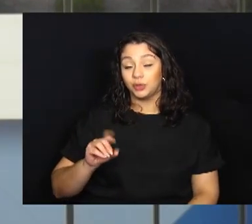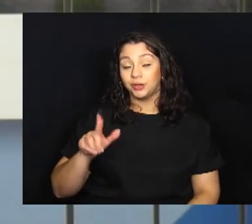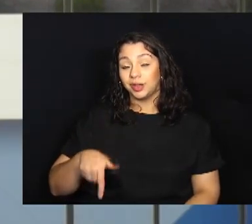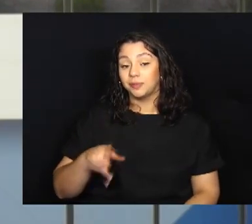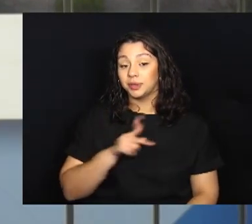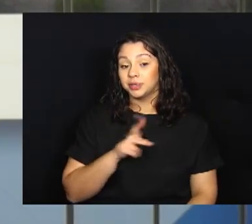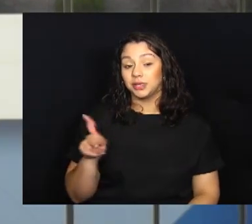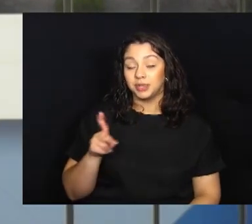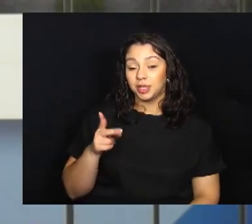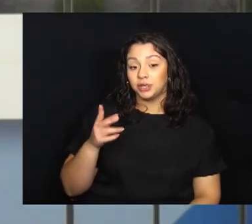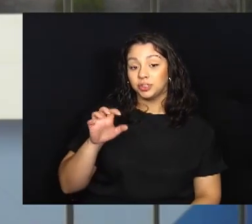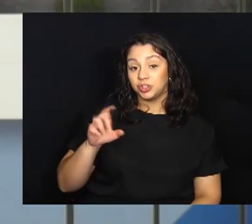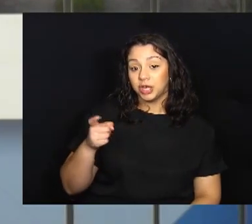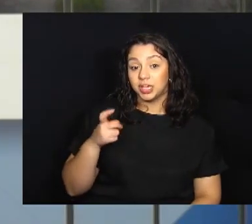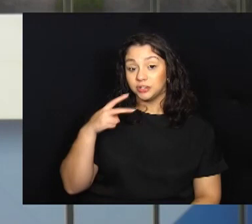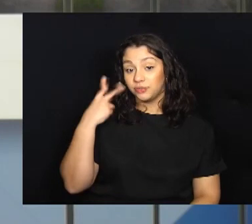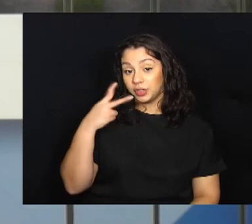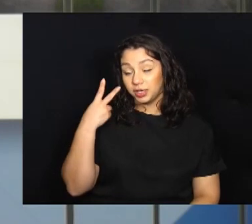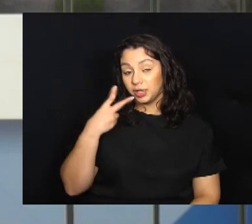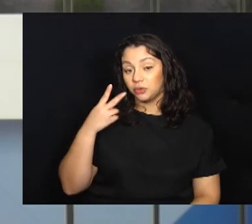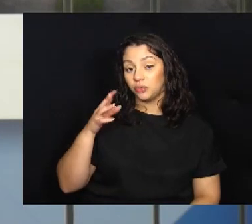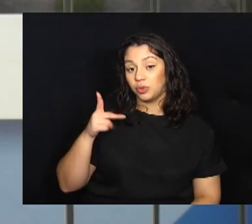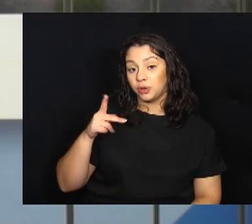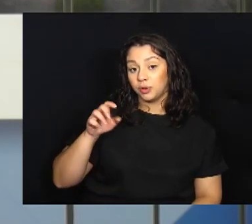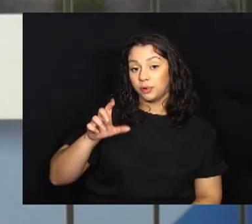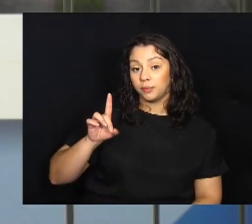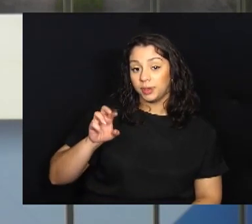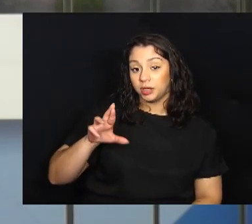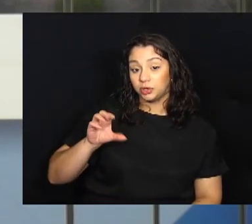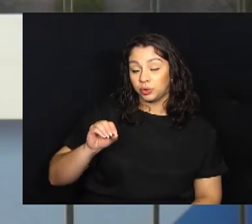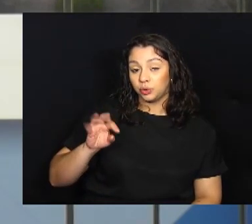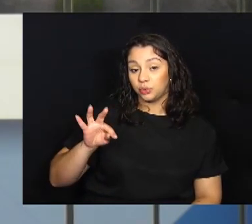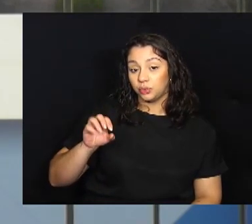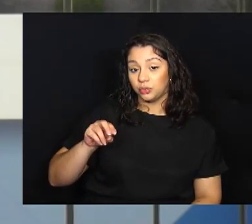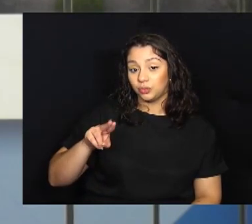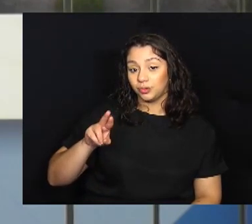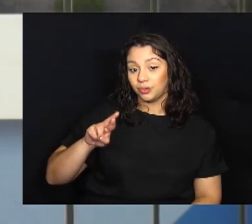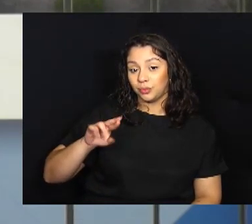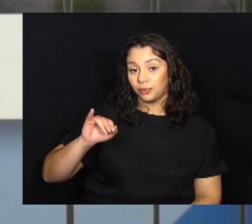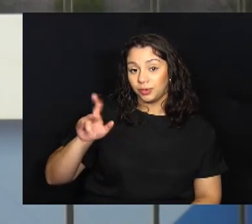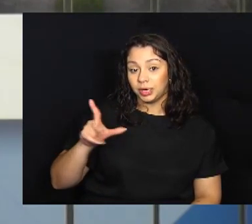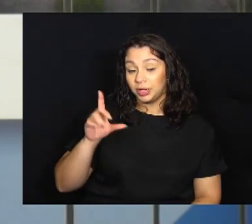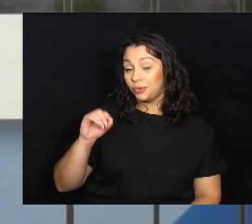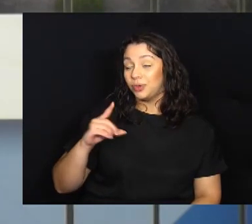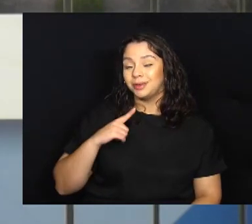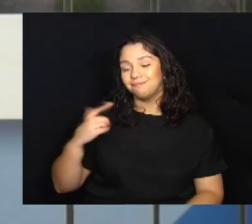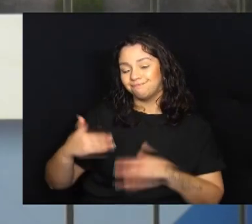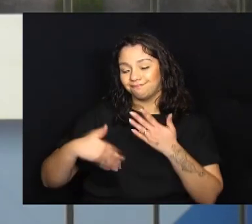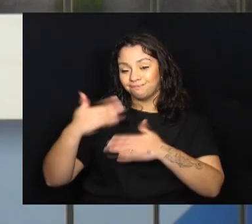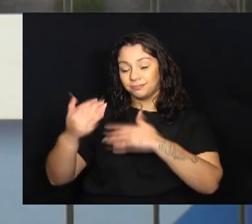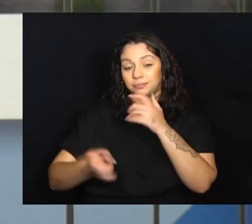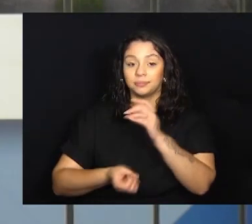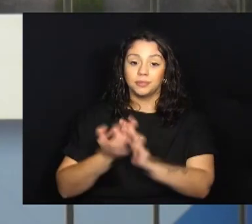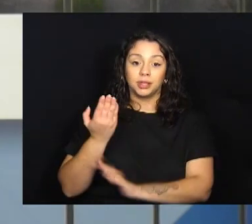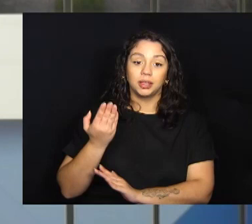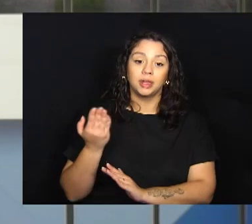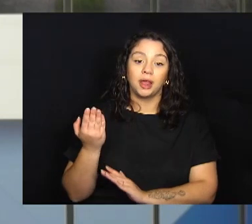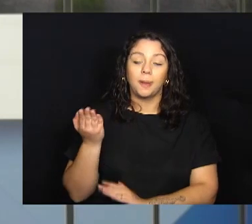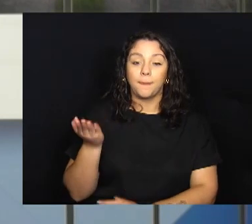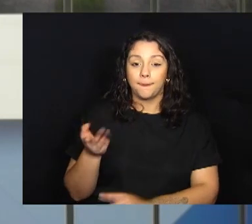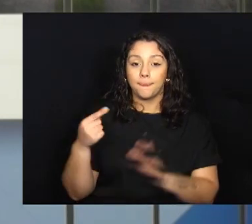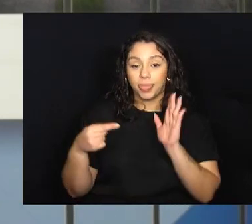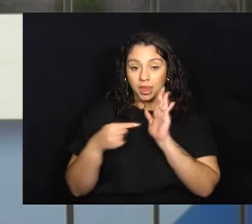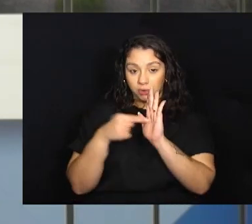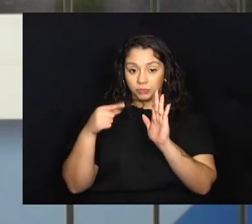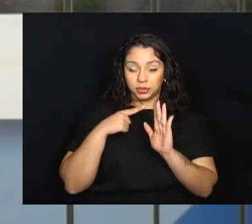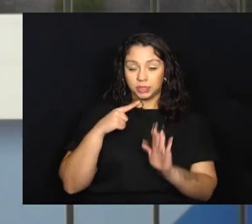né? Que a gente possa então desenvolver esse canal de denúncias para que a gente tenha aí um